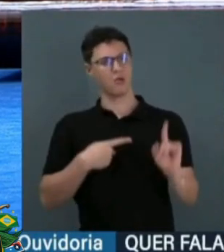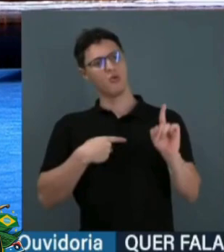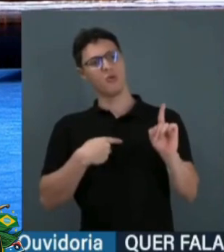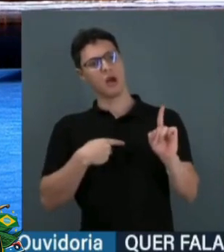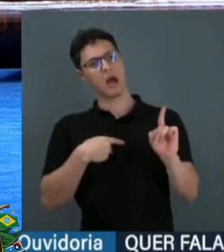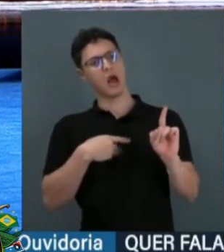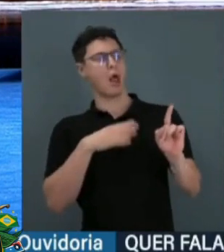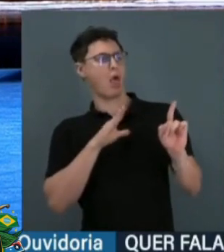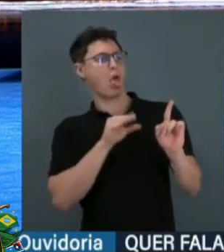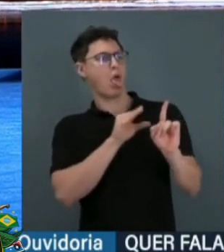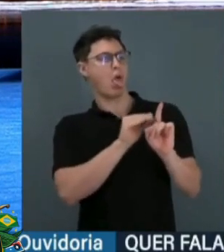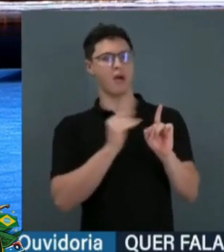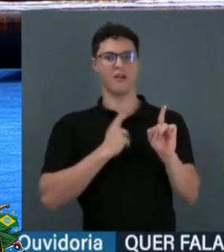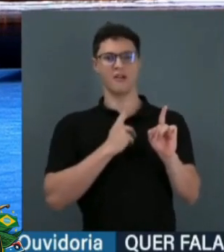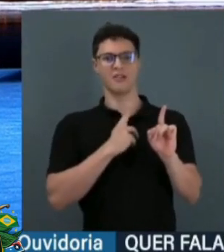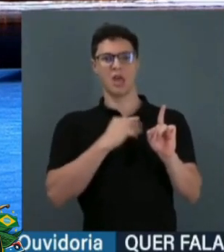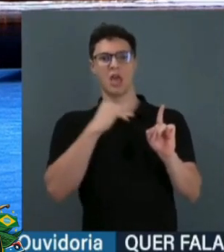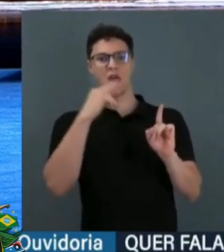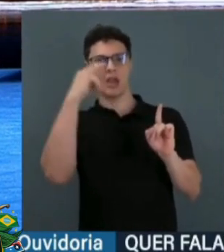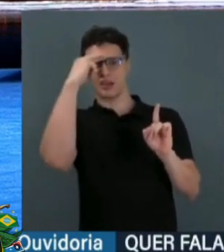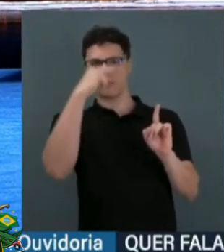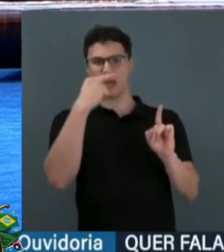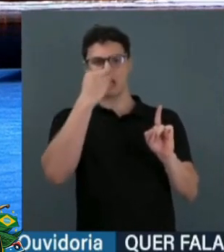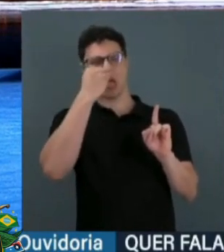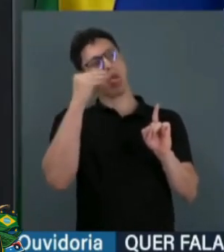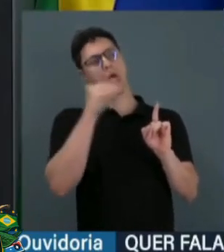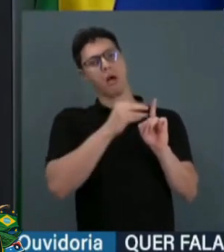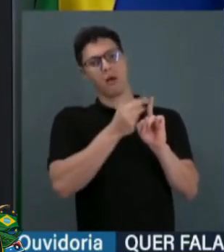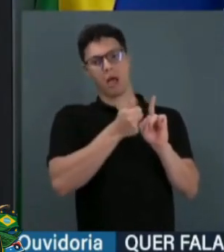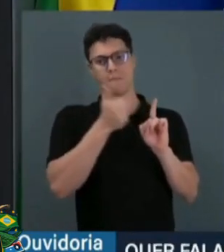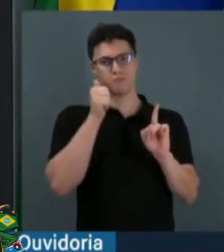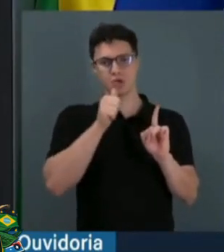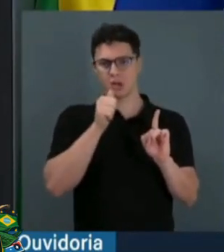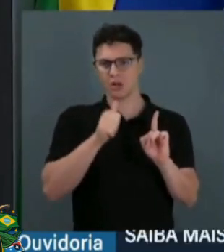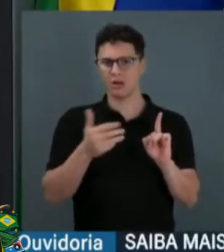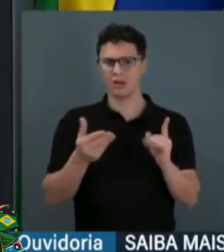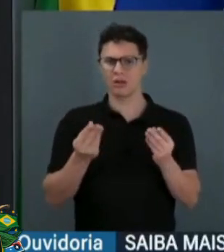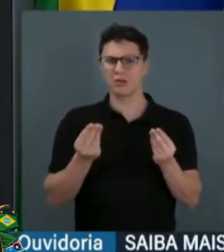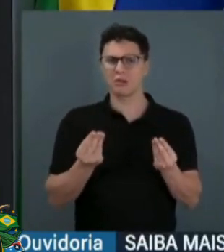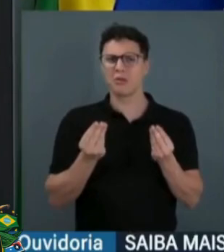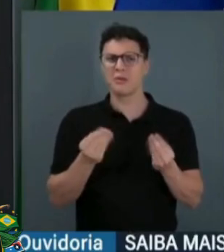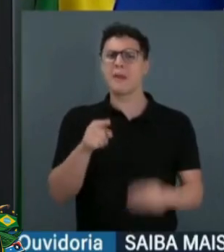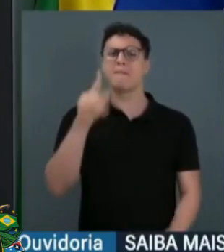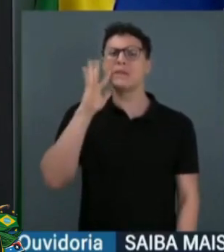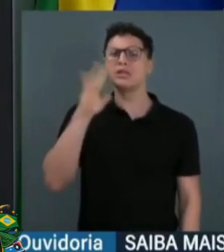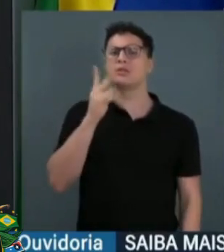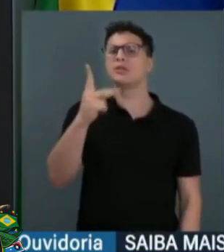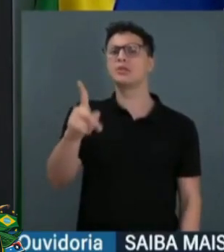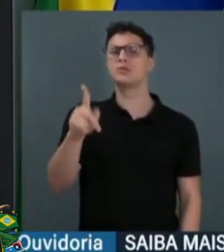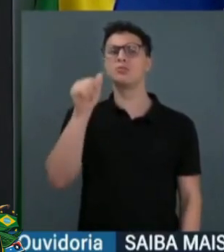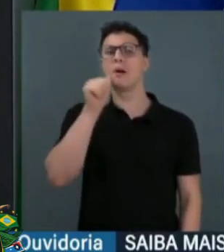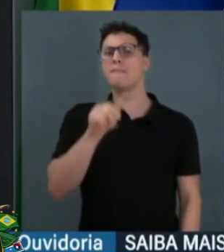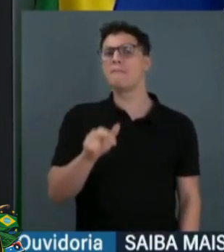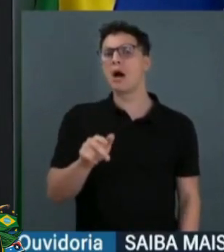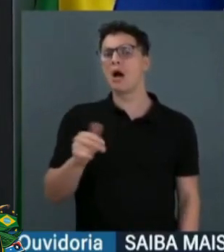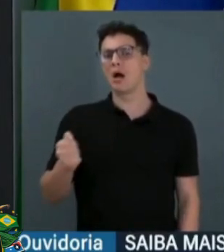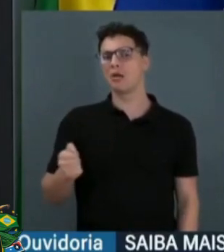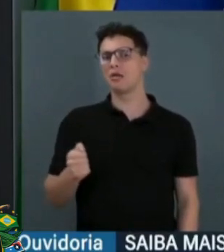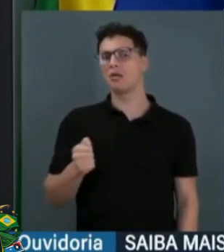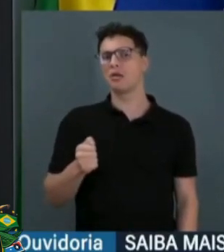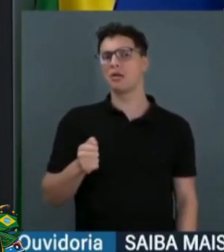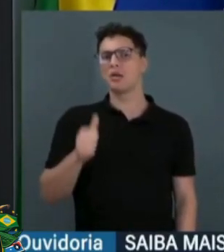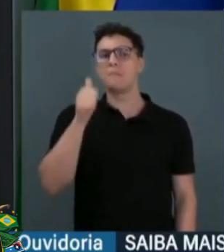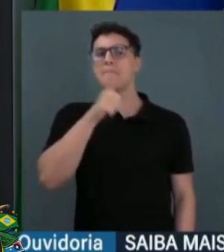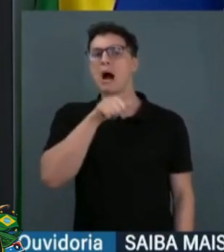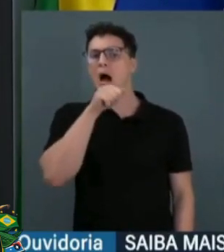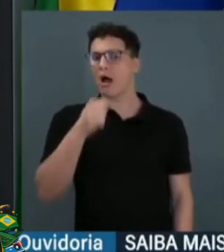uma associação à sua mãe, à sua irmã, à sua filha, e cometendo essas